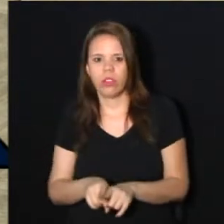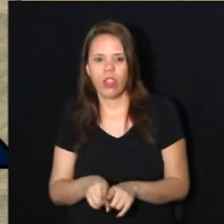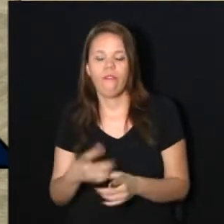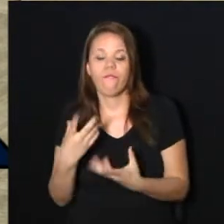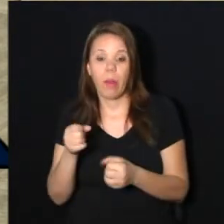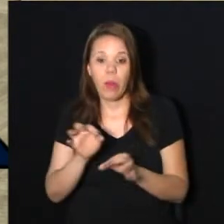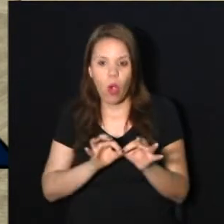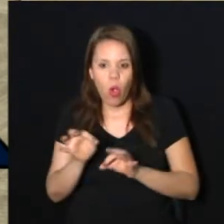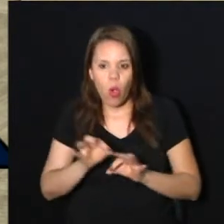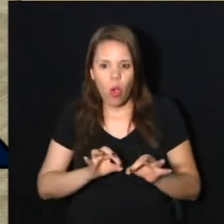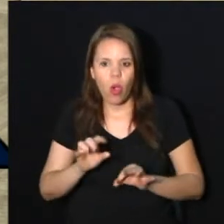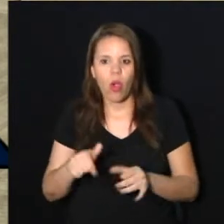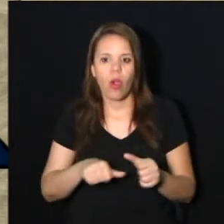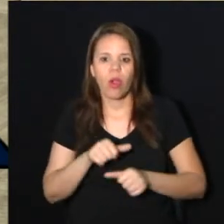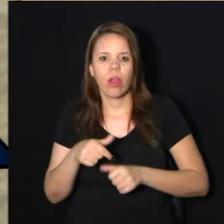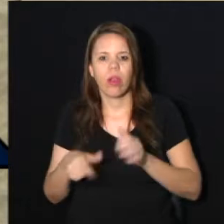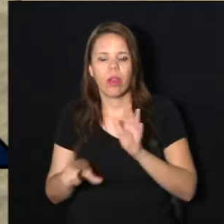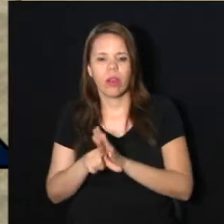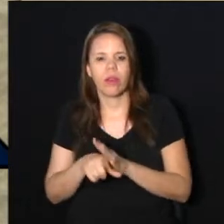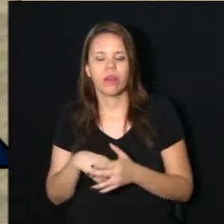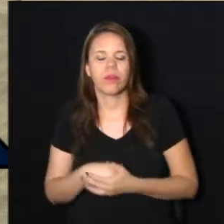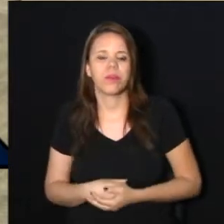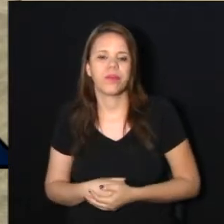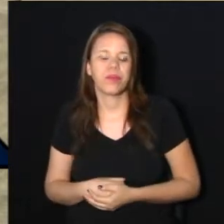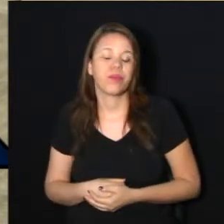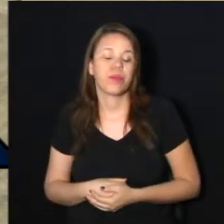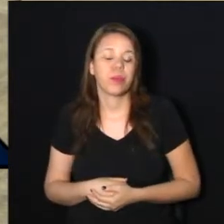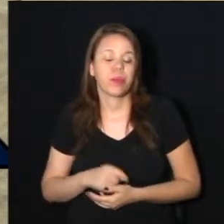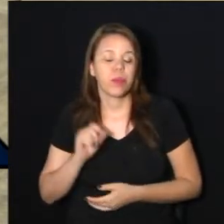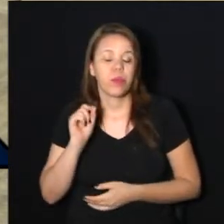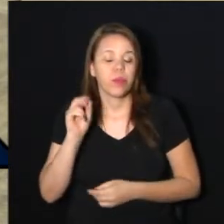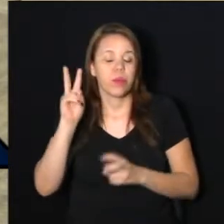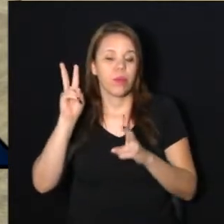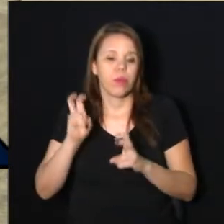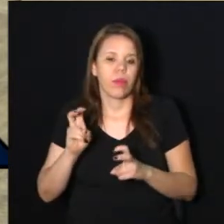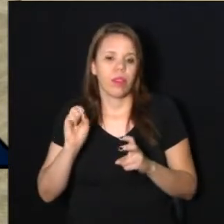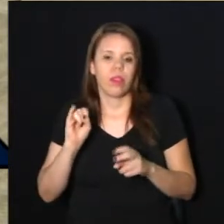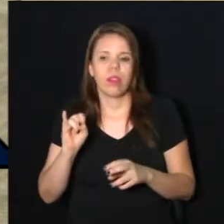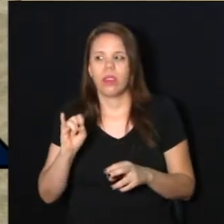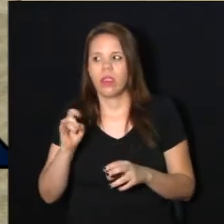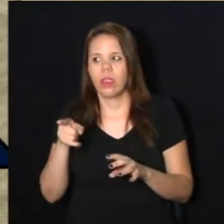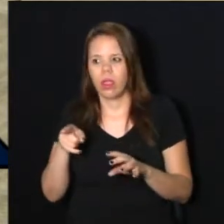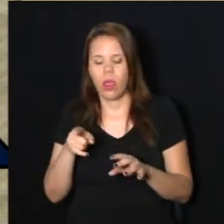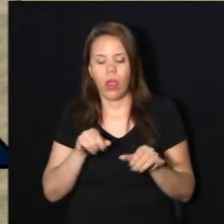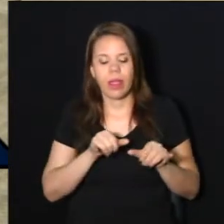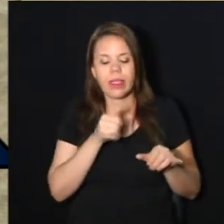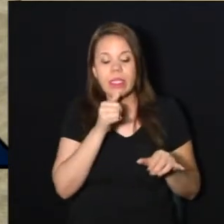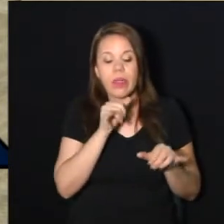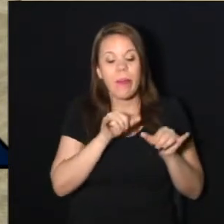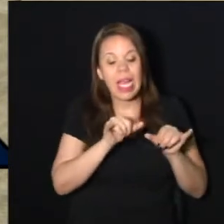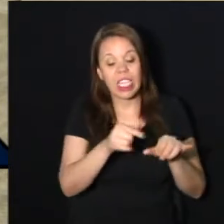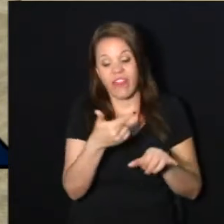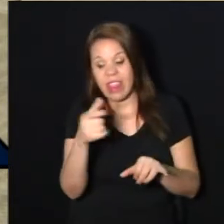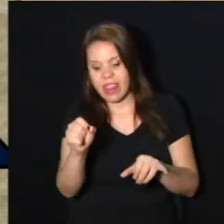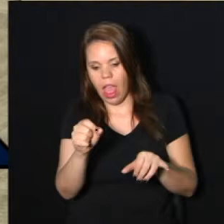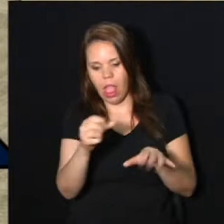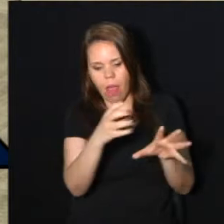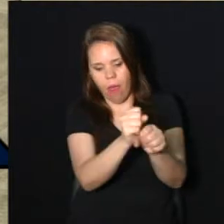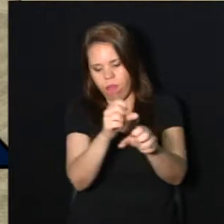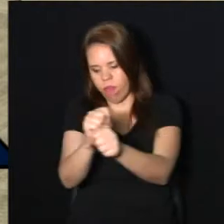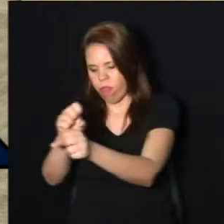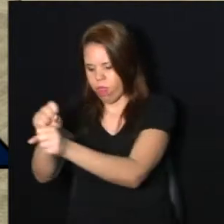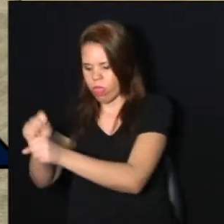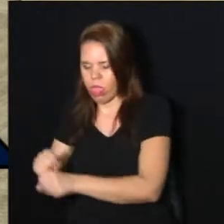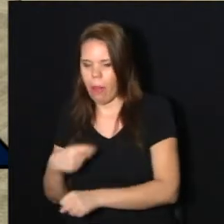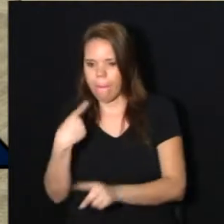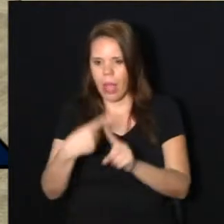corrigir uma distorção nessa lei nos seguintes termos. Se o mercado tiver 10 caixas, não será mais